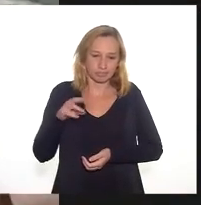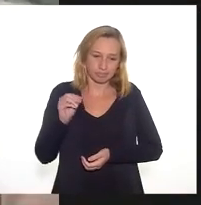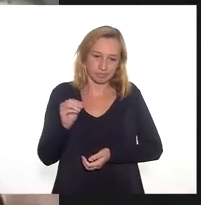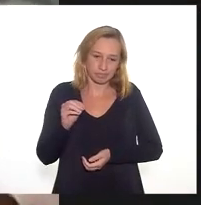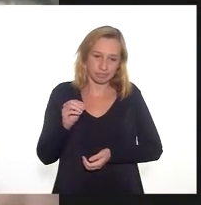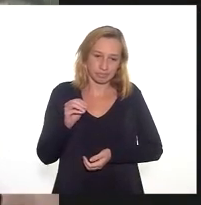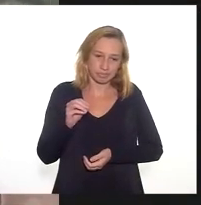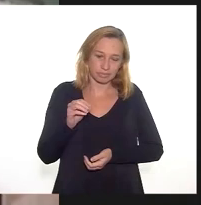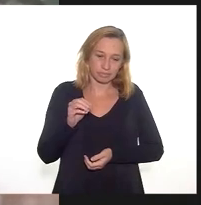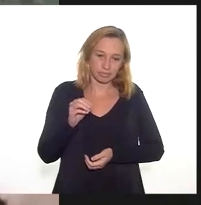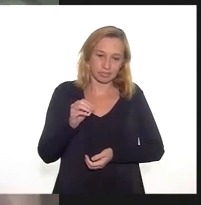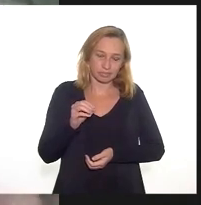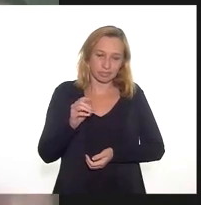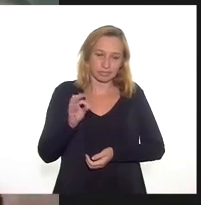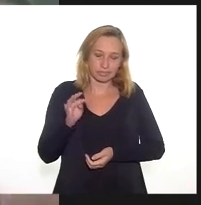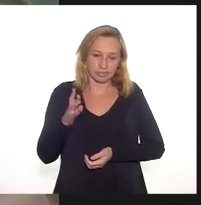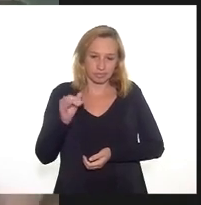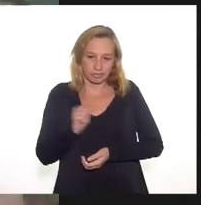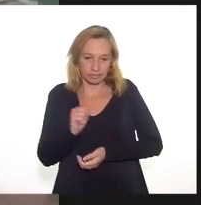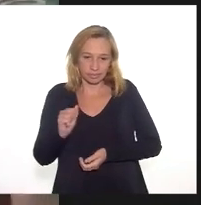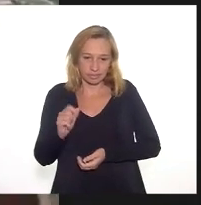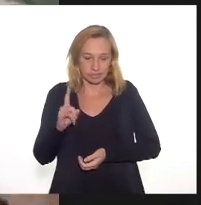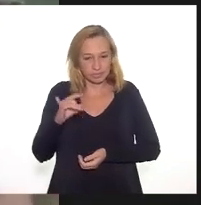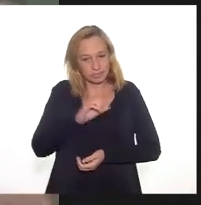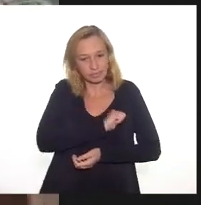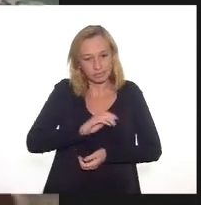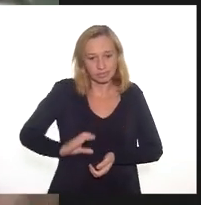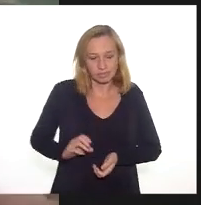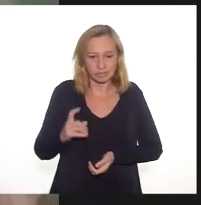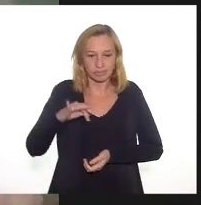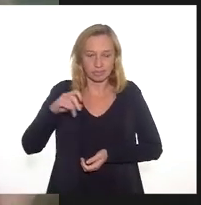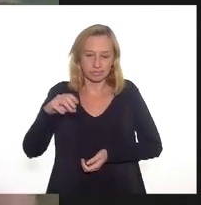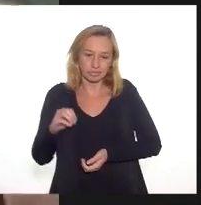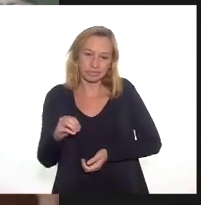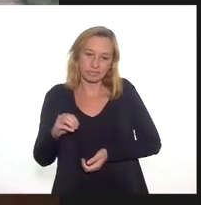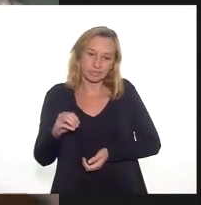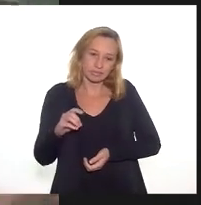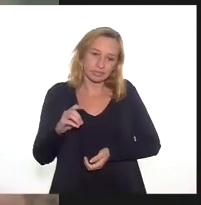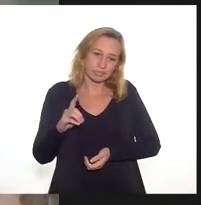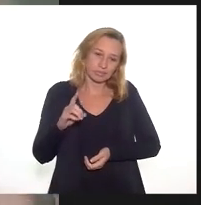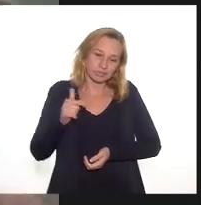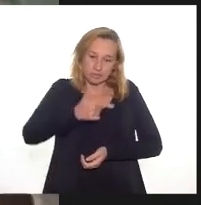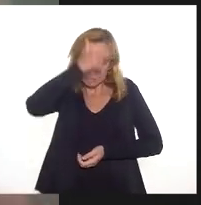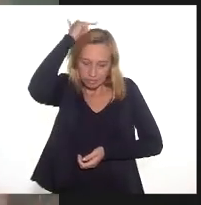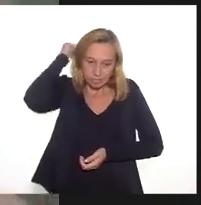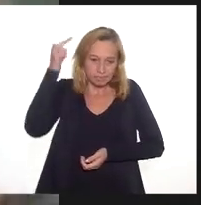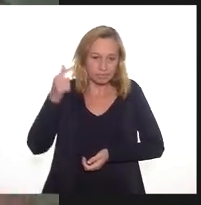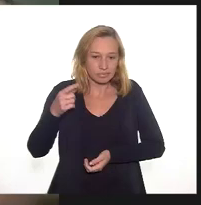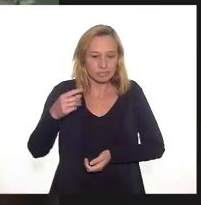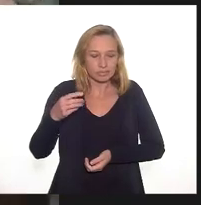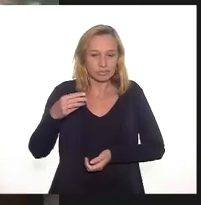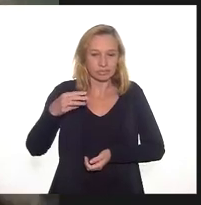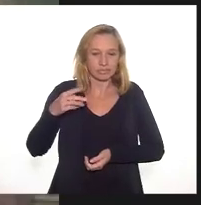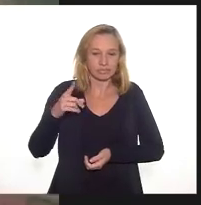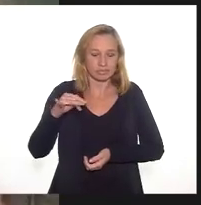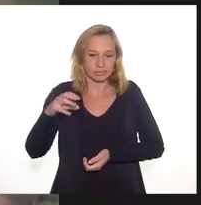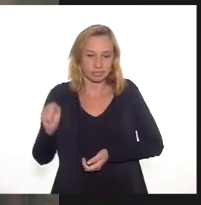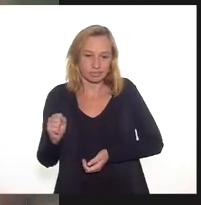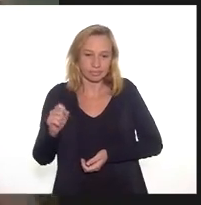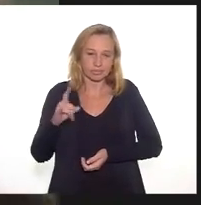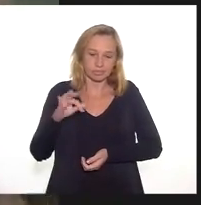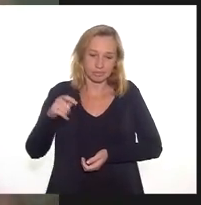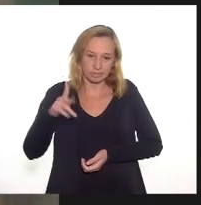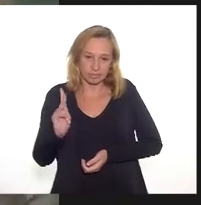Bom Tempo, Brasão, André Siriano, Max dos Paulo, Marcelo Canela, Val, Alexandre